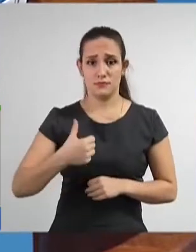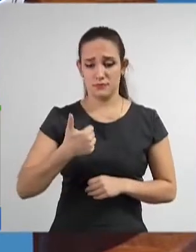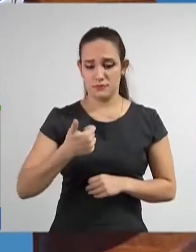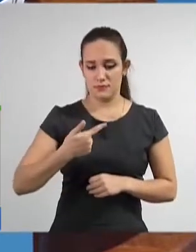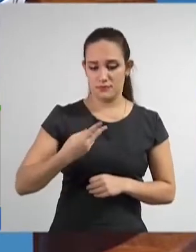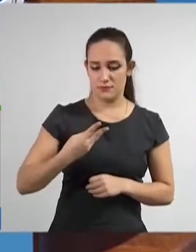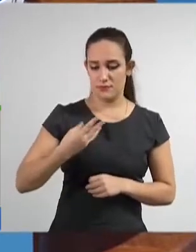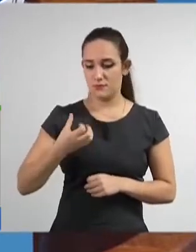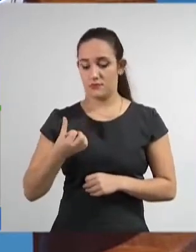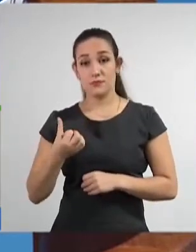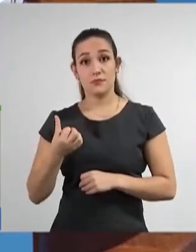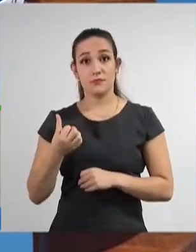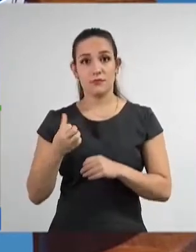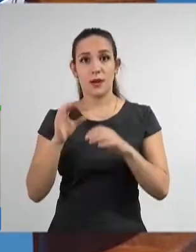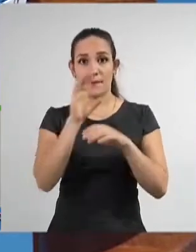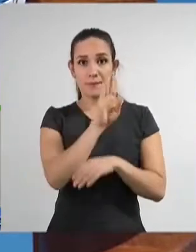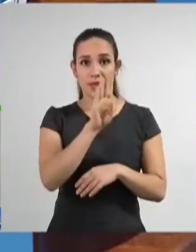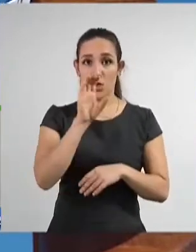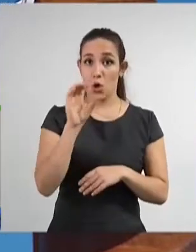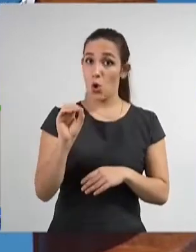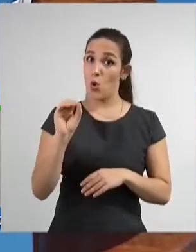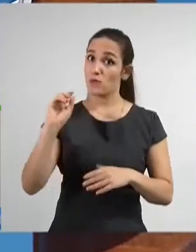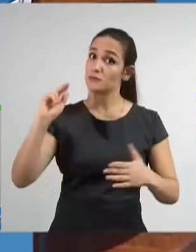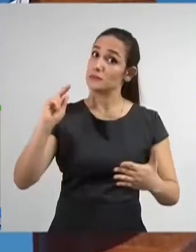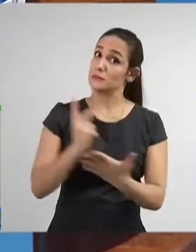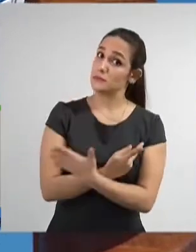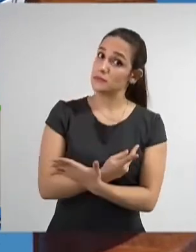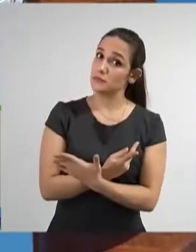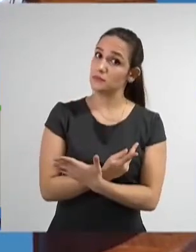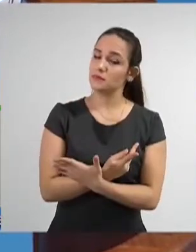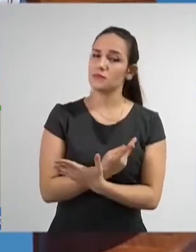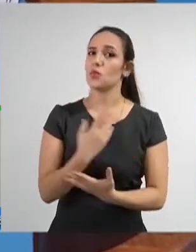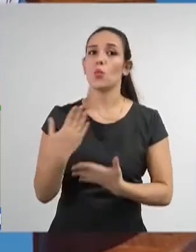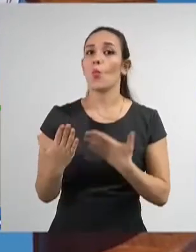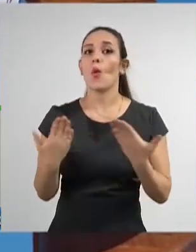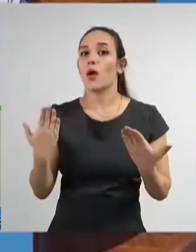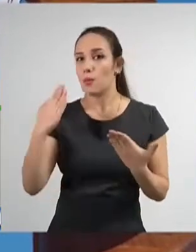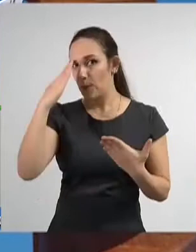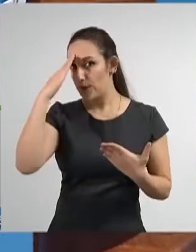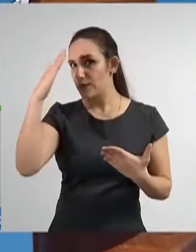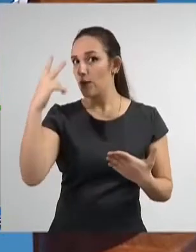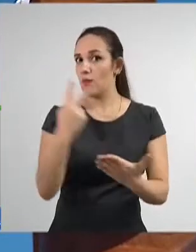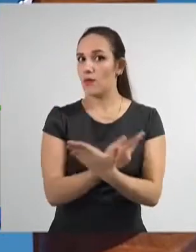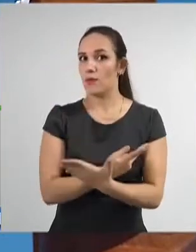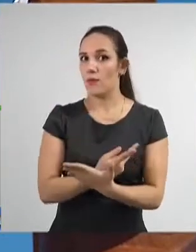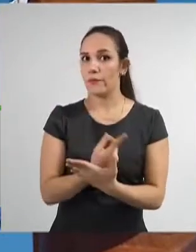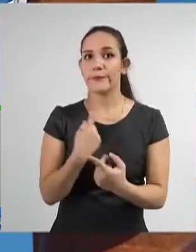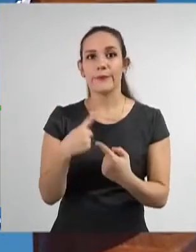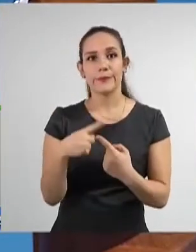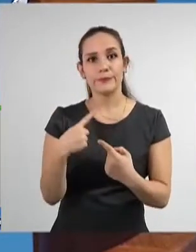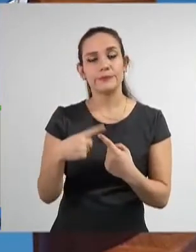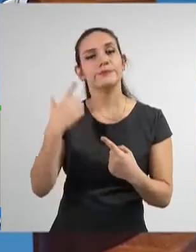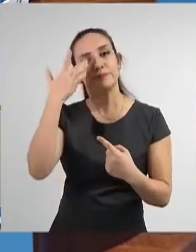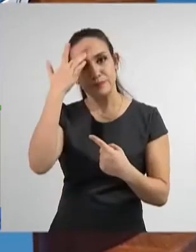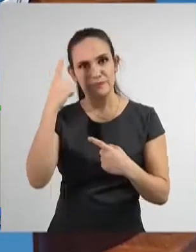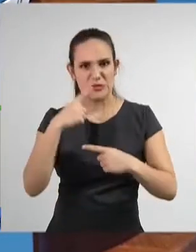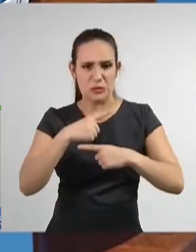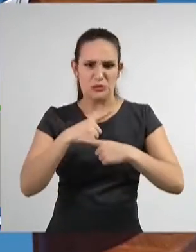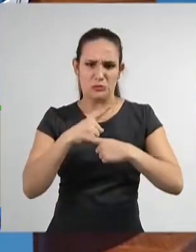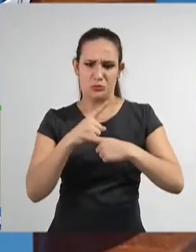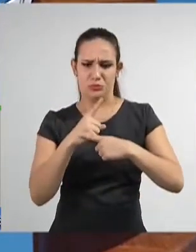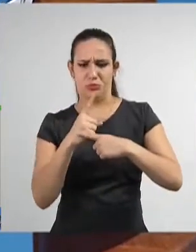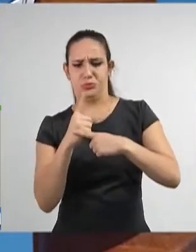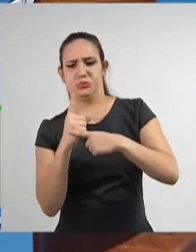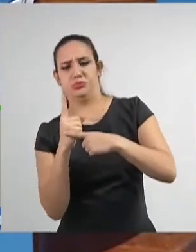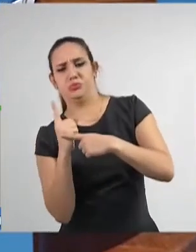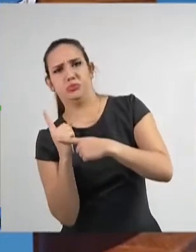139.136 autos de infração, dos quais as 3 principais infrações foram por transitar em velocidade